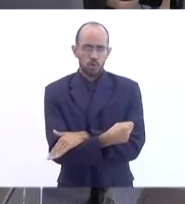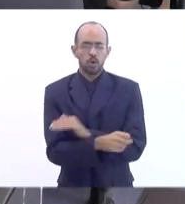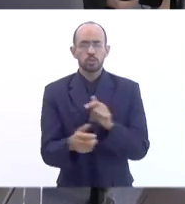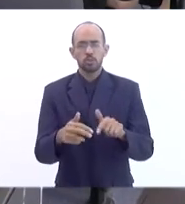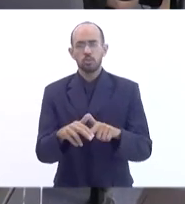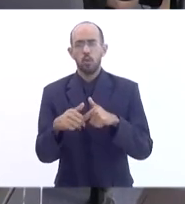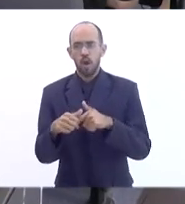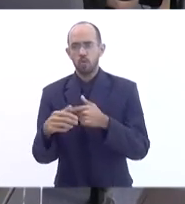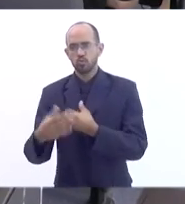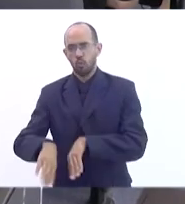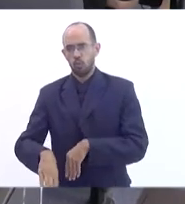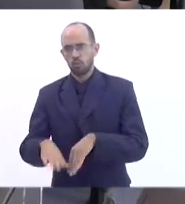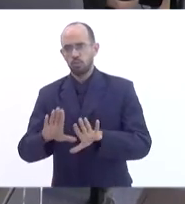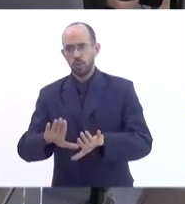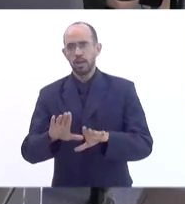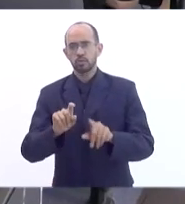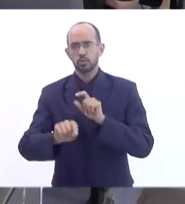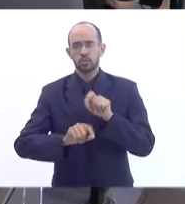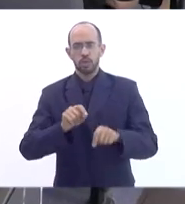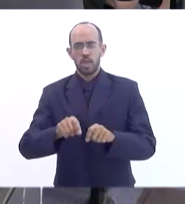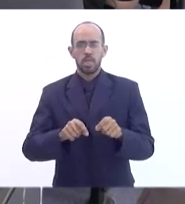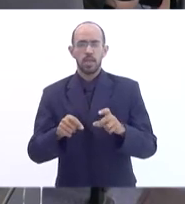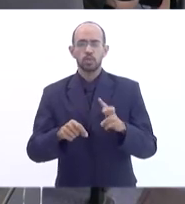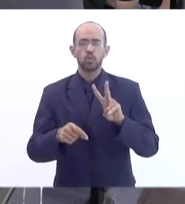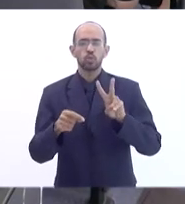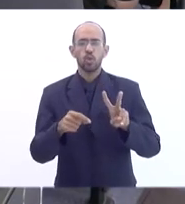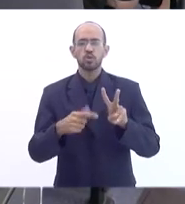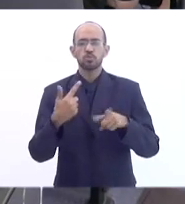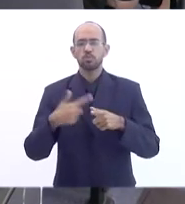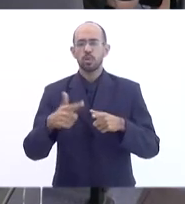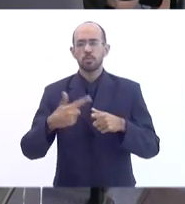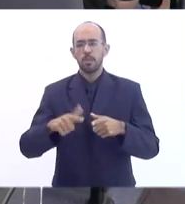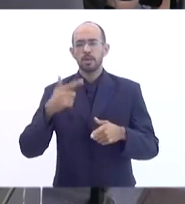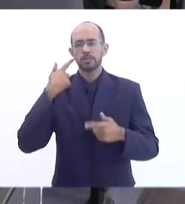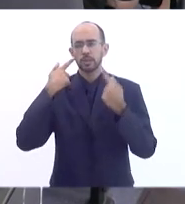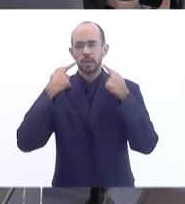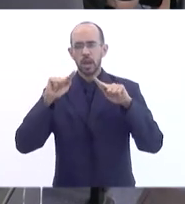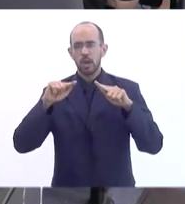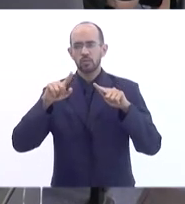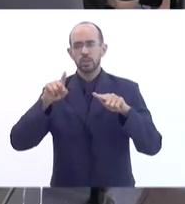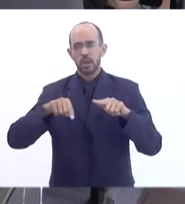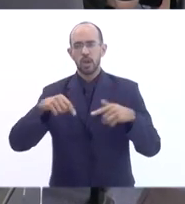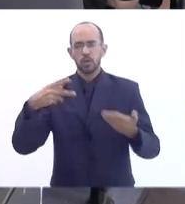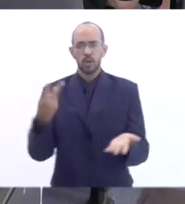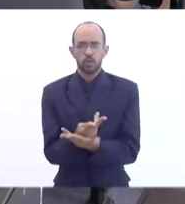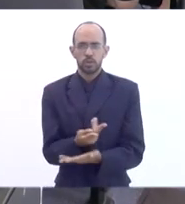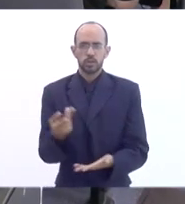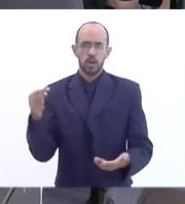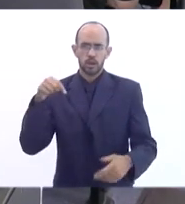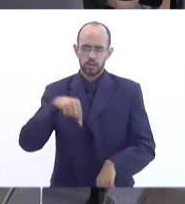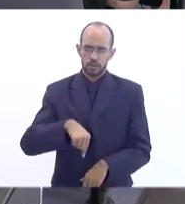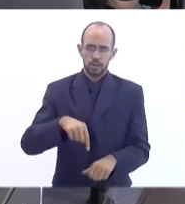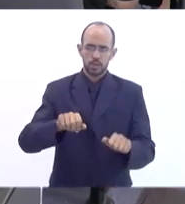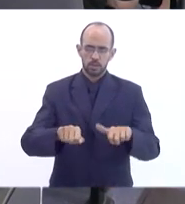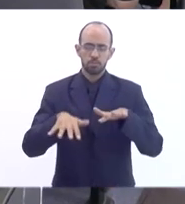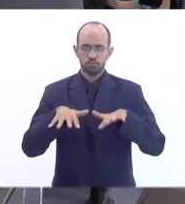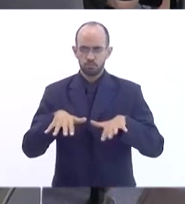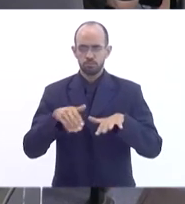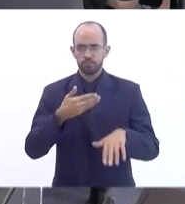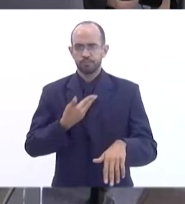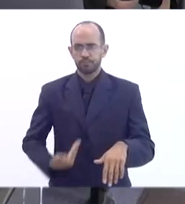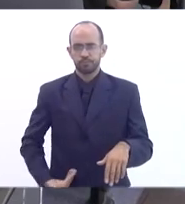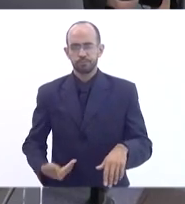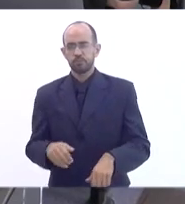fruto desse concurso no entanto restam dois problemas graves que são os aqui presentes hoje e trata-se das